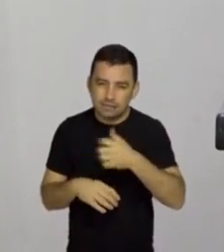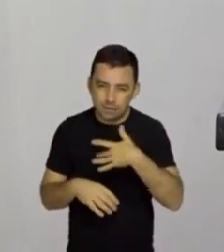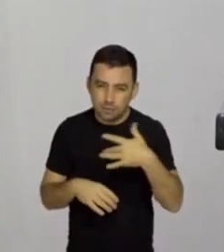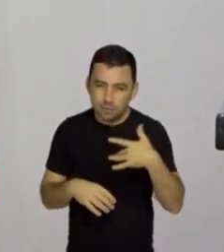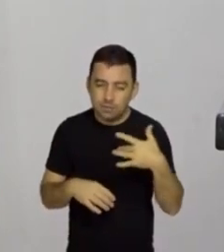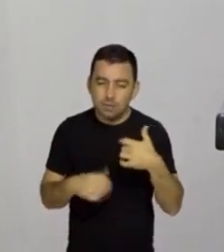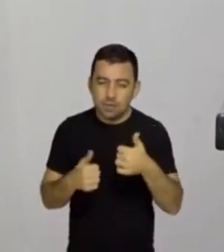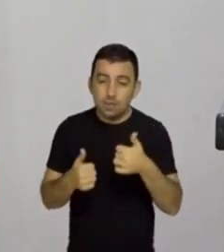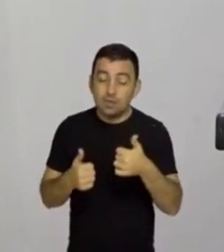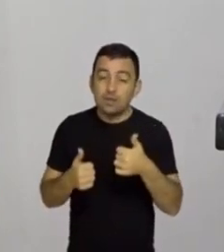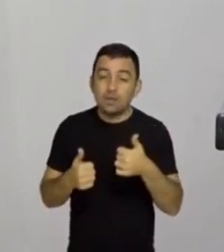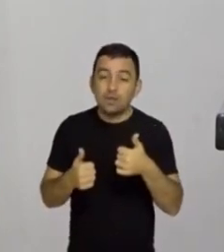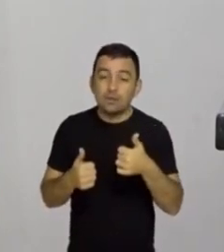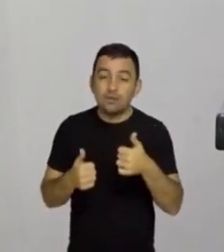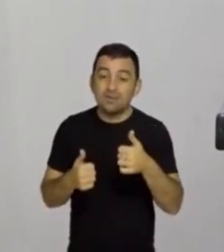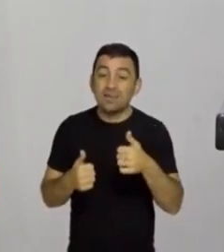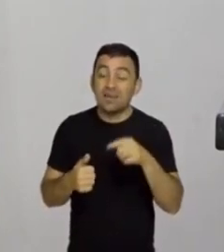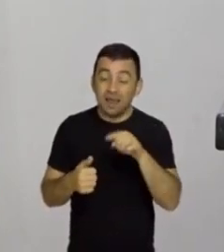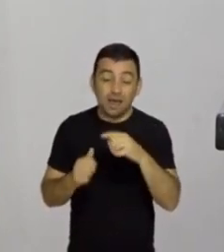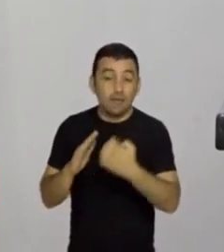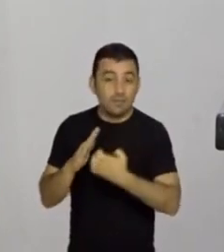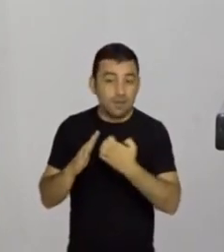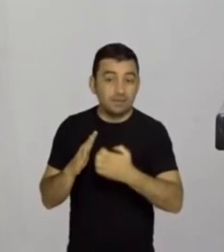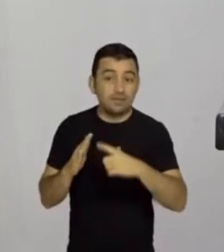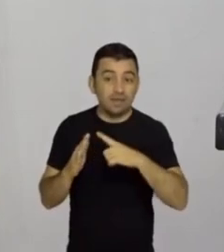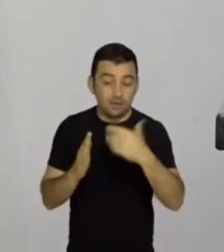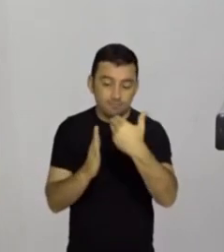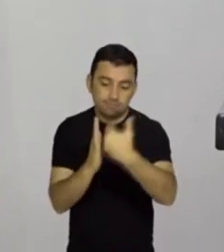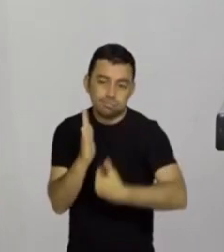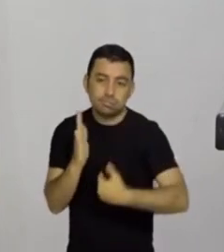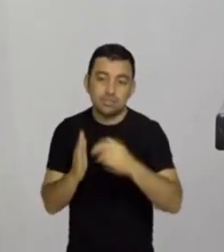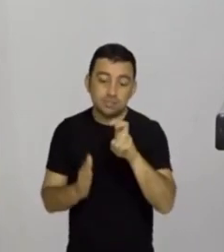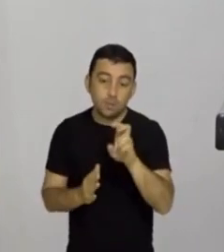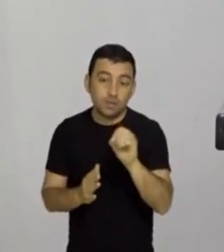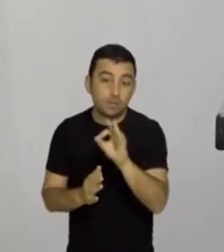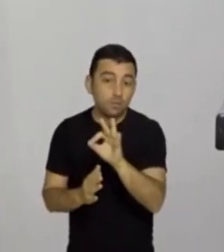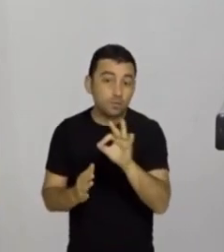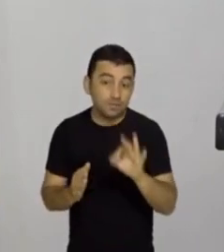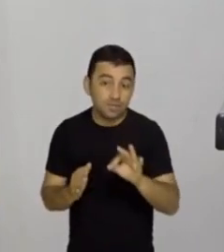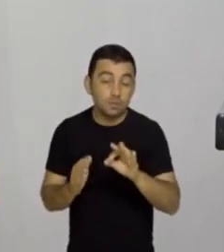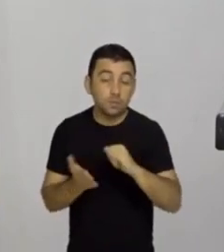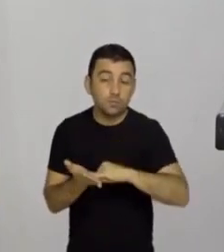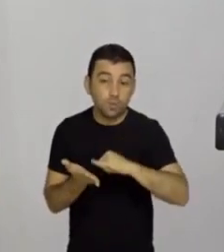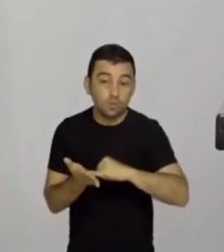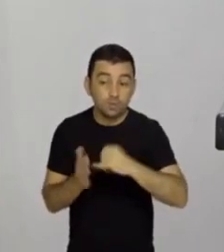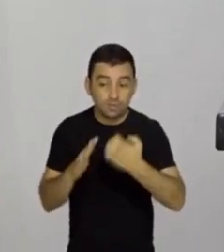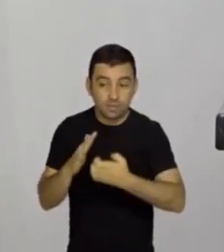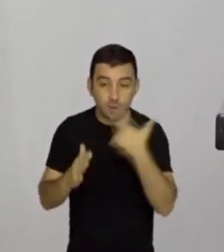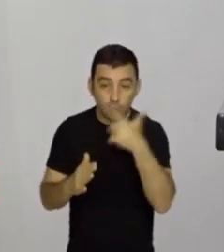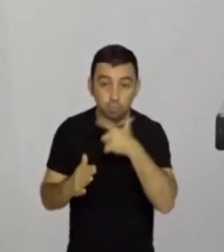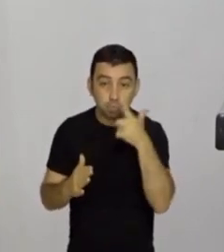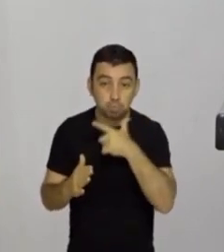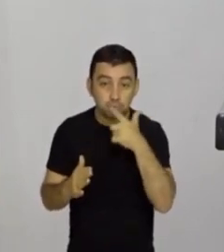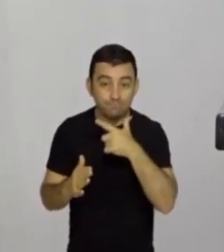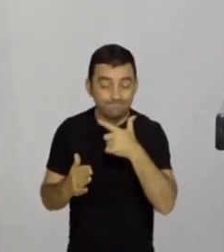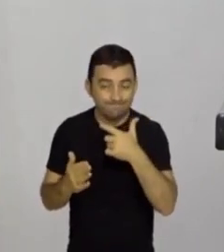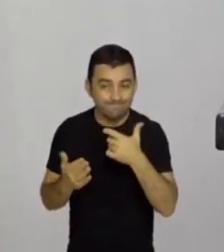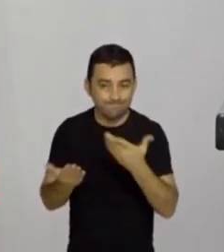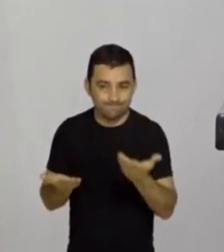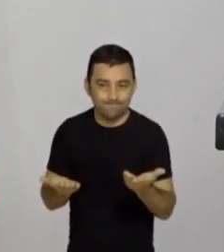a empresa tem um rebate de 50% nos impostos federais, o que garante